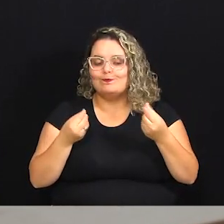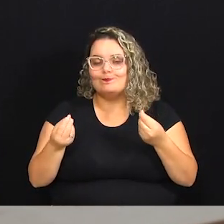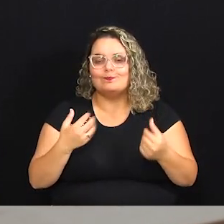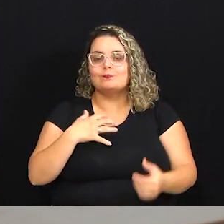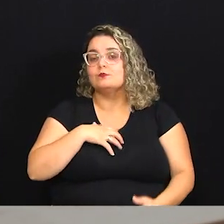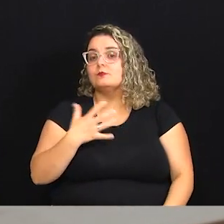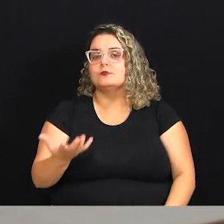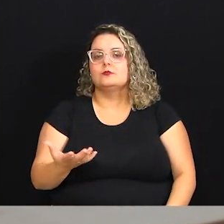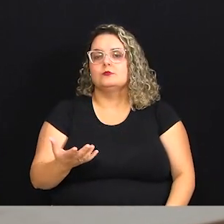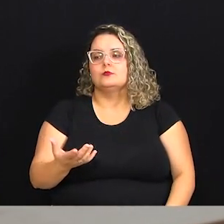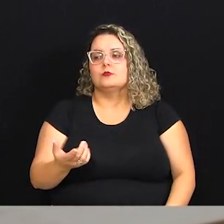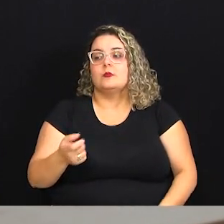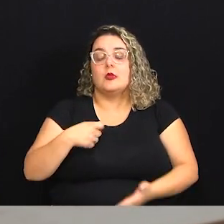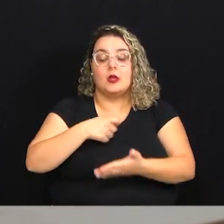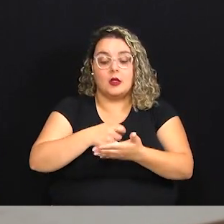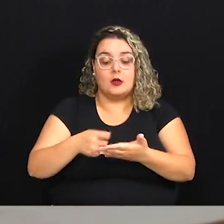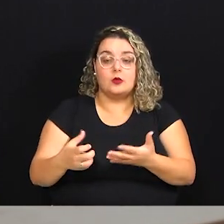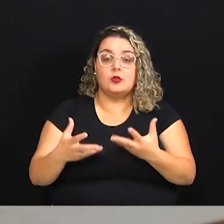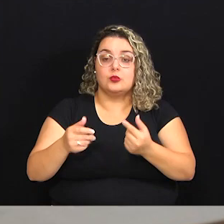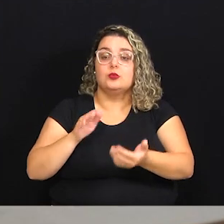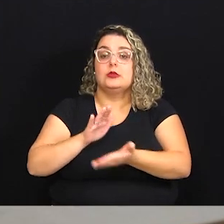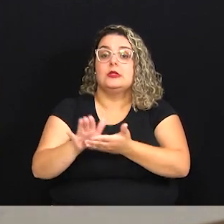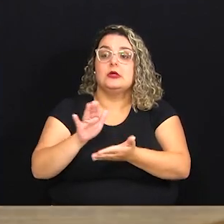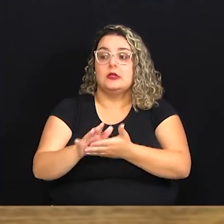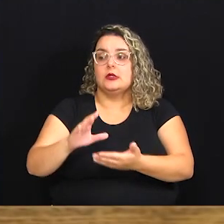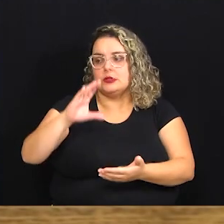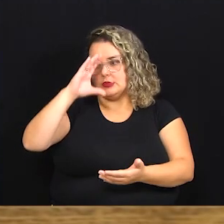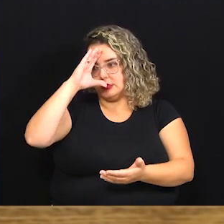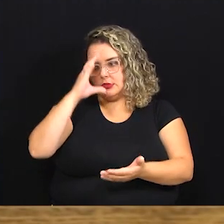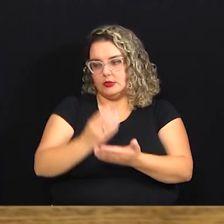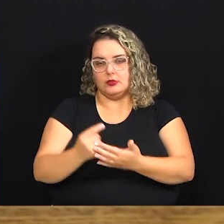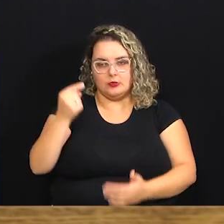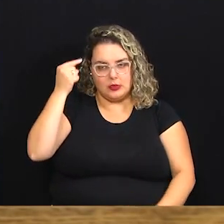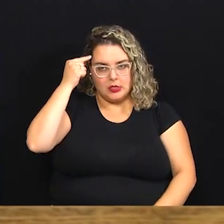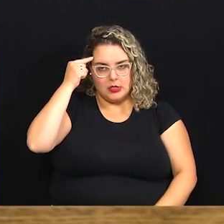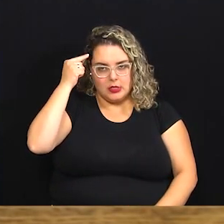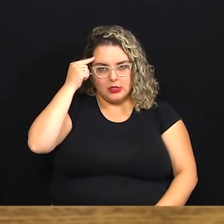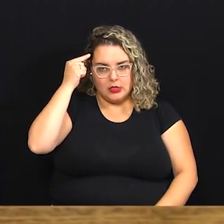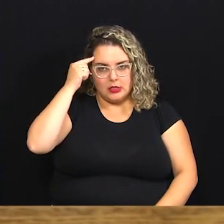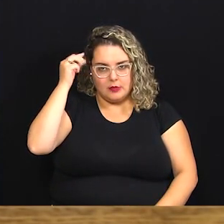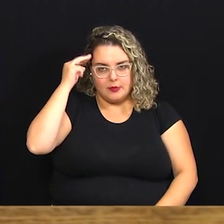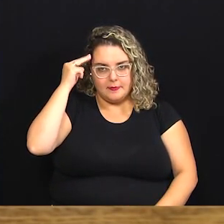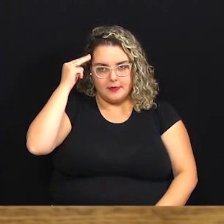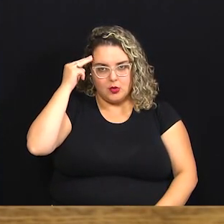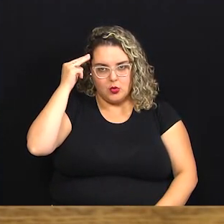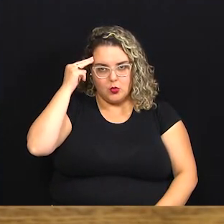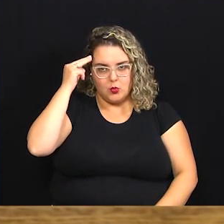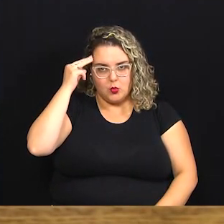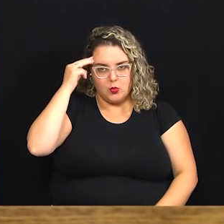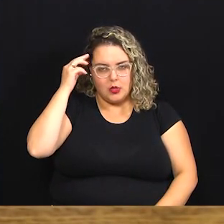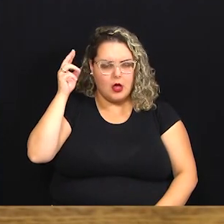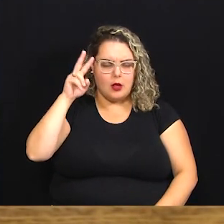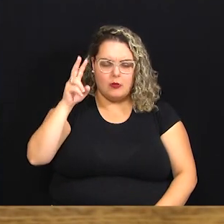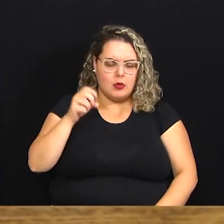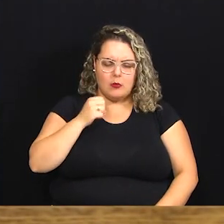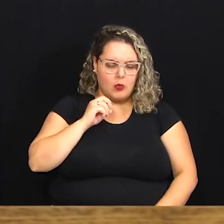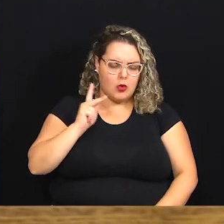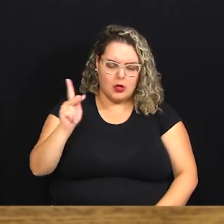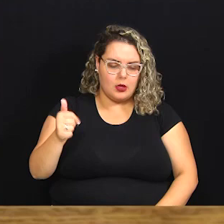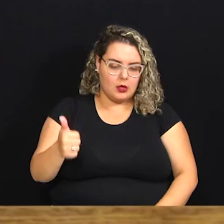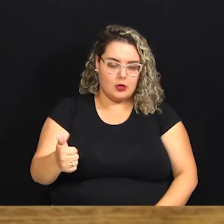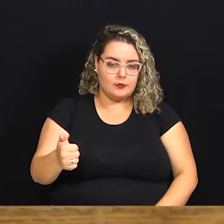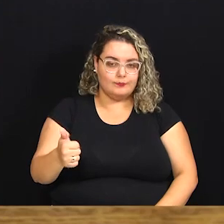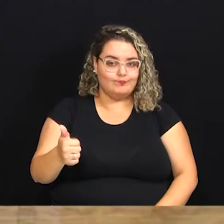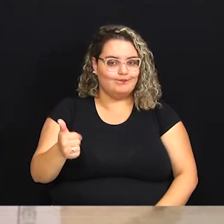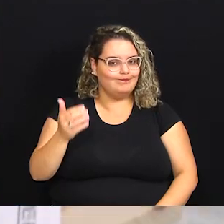essa mania de anotar as coisas que a gente gasta. A gente confia muito na cabeça, né? Então, não, eu lembro, eu estou tranquilo.